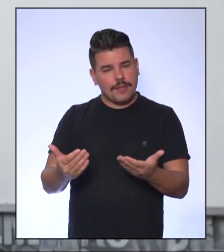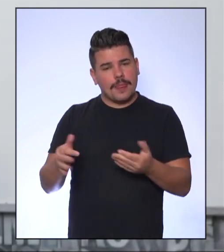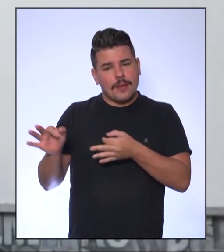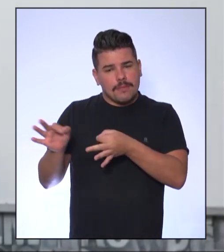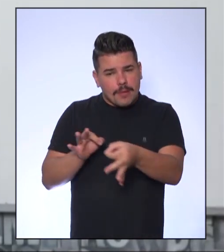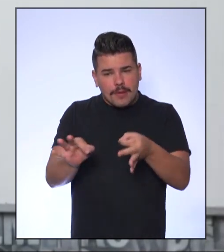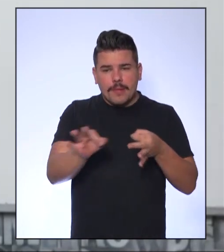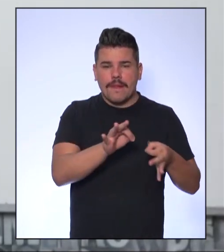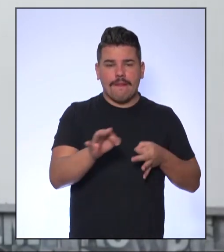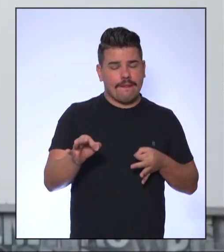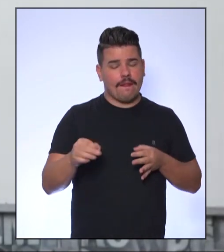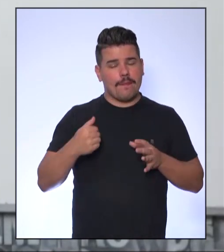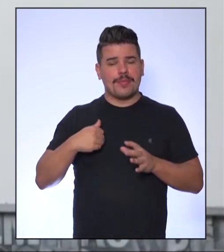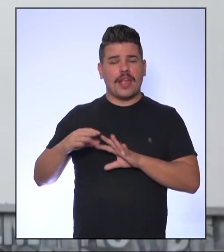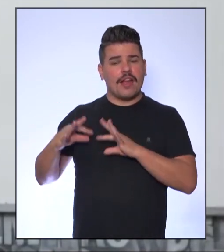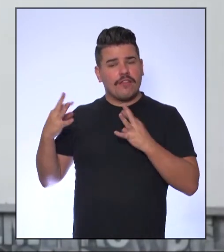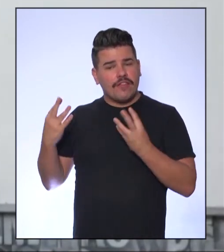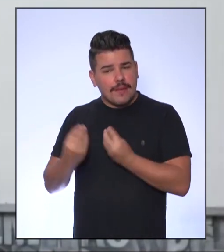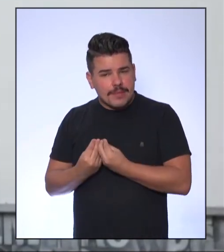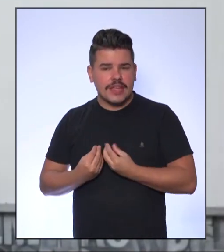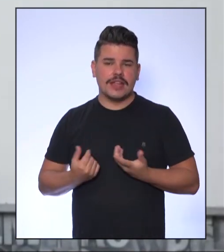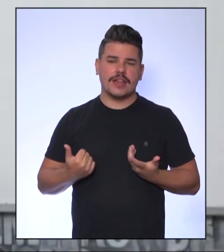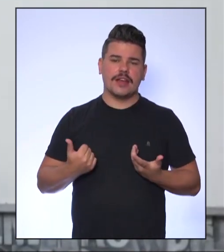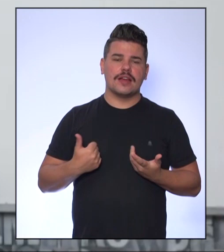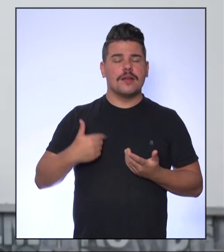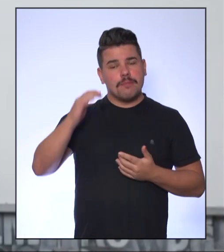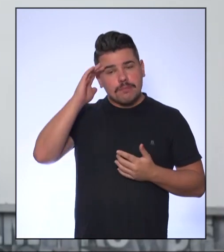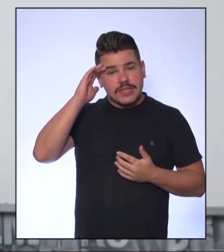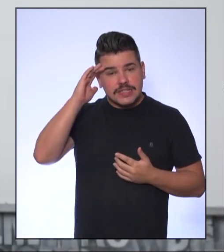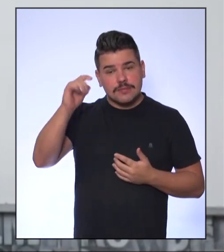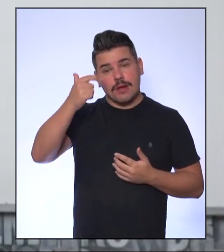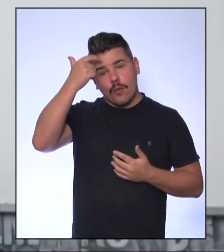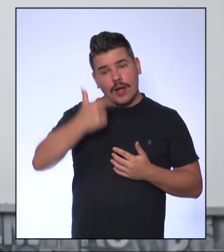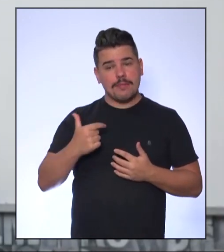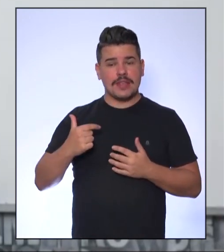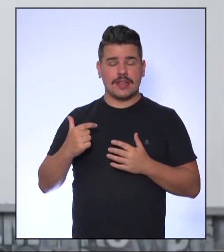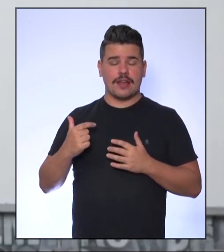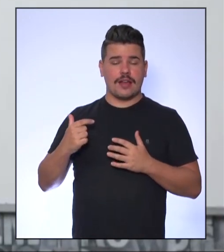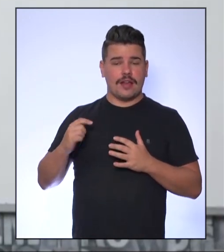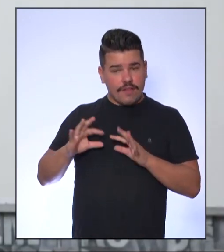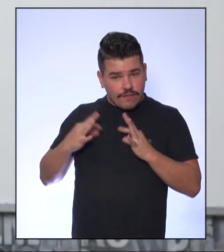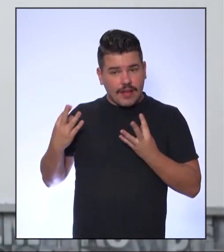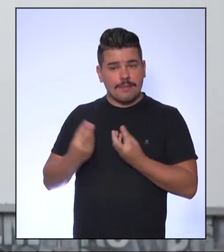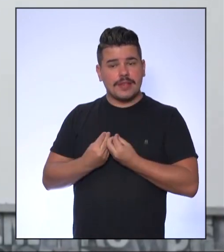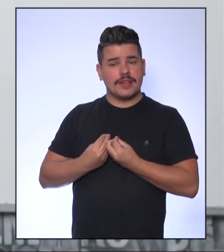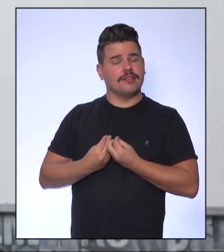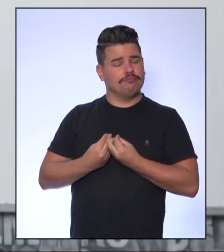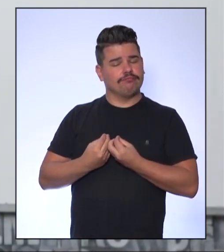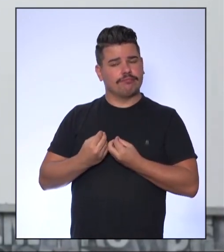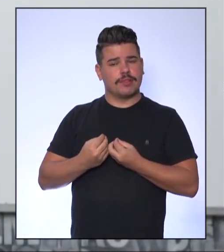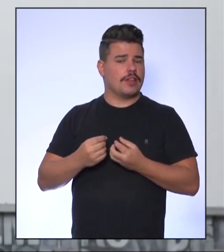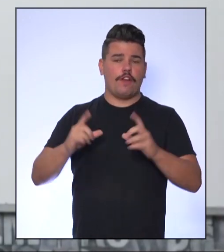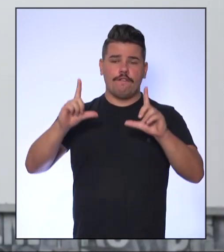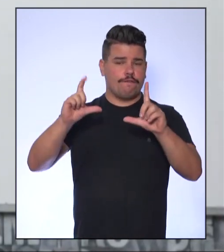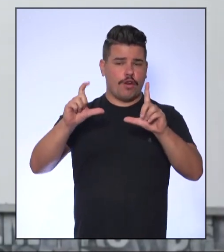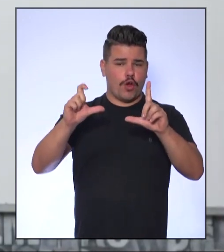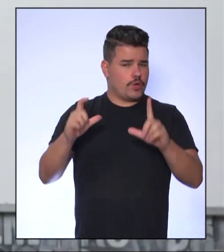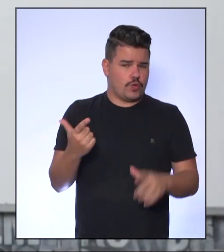para retratar a minha família, retratar um brasão, eu não tinha fotografias. Aí vem mais uma